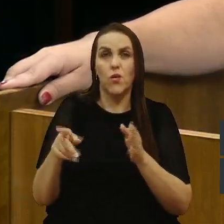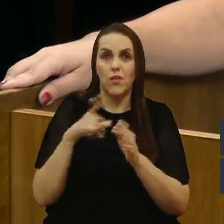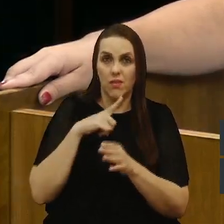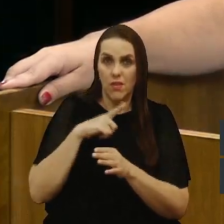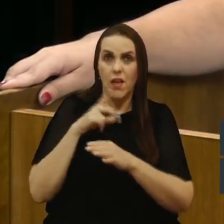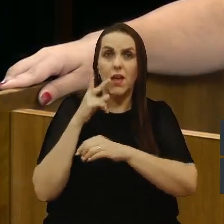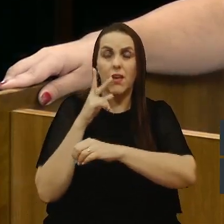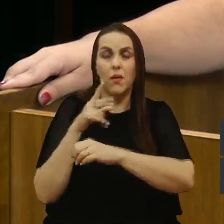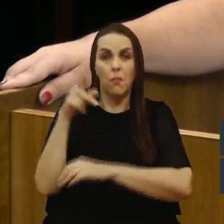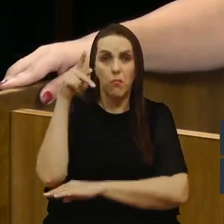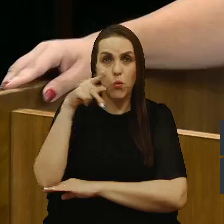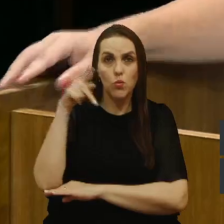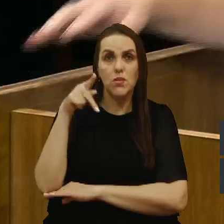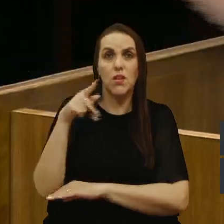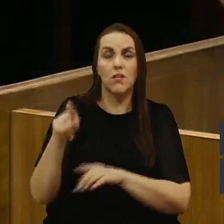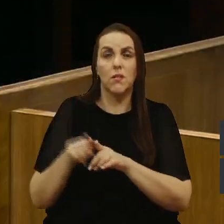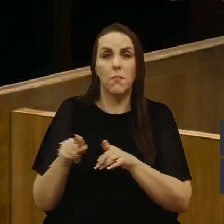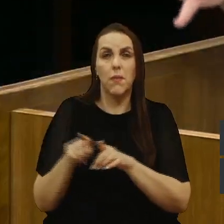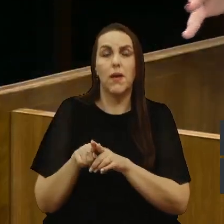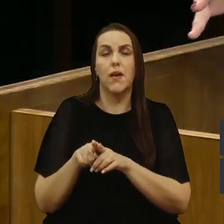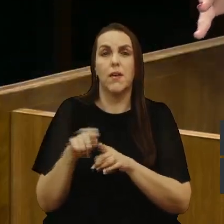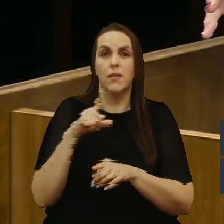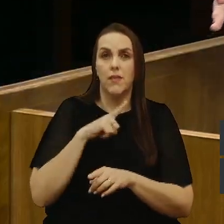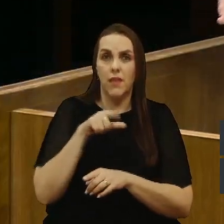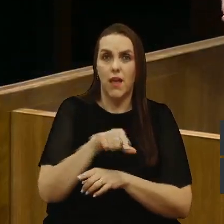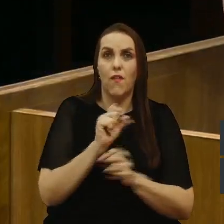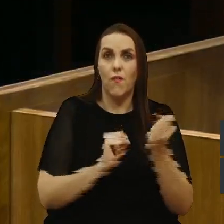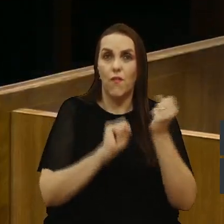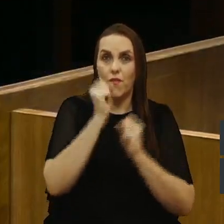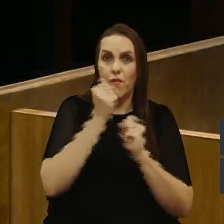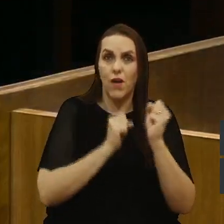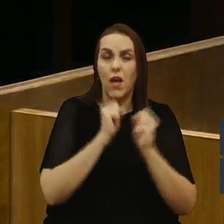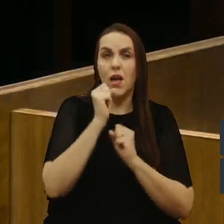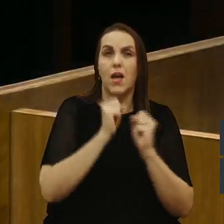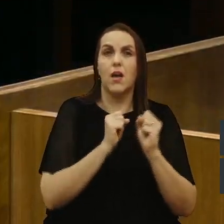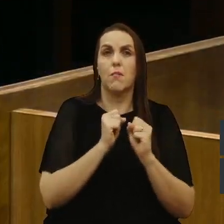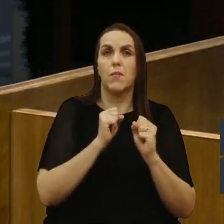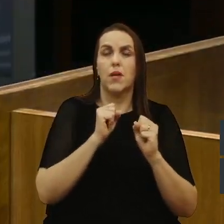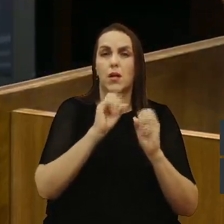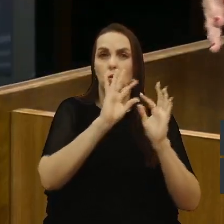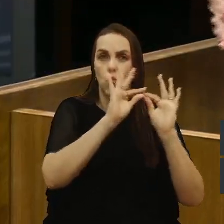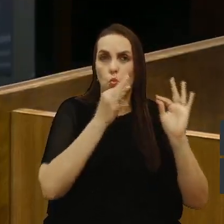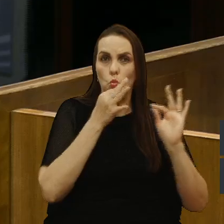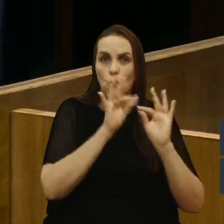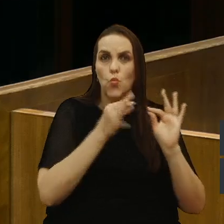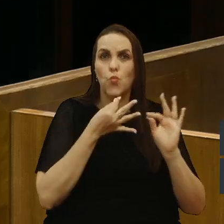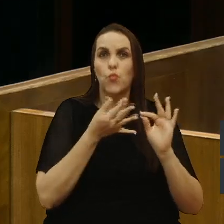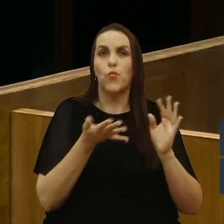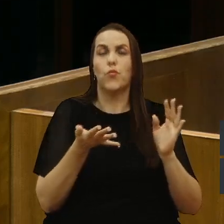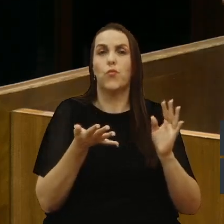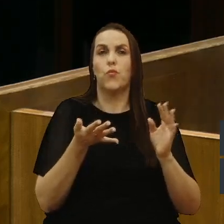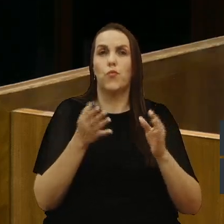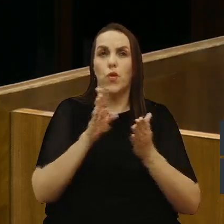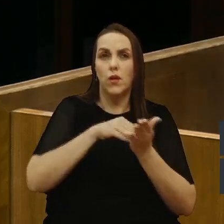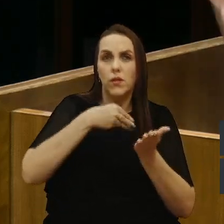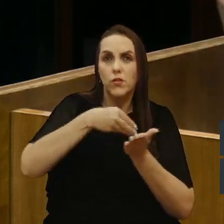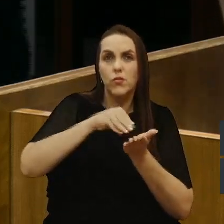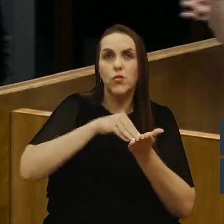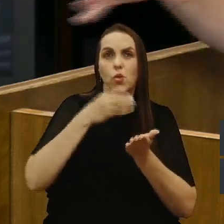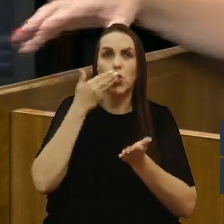uma pousada, tem mais uma fábrica de uva, de chimia, né?